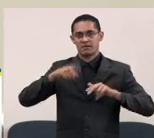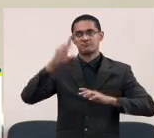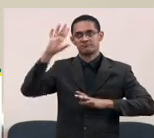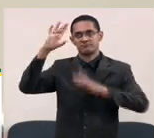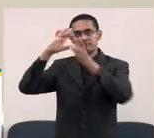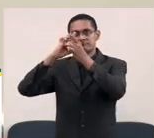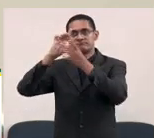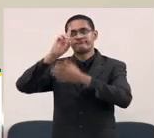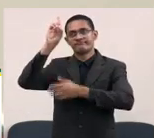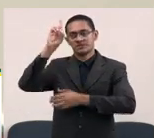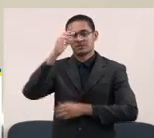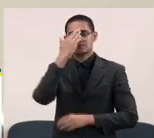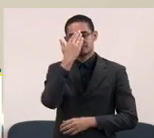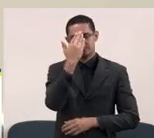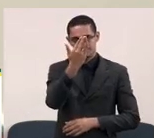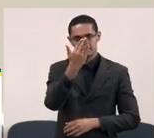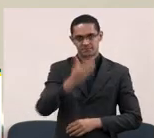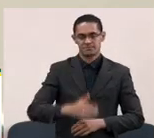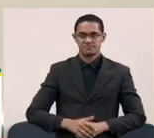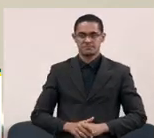obrigado.